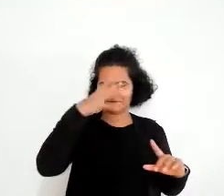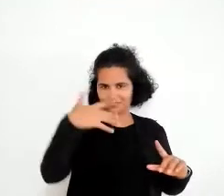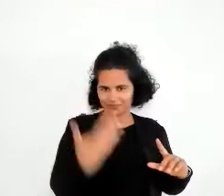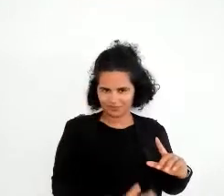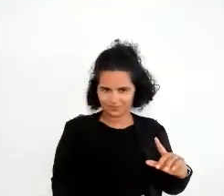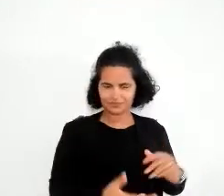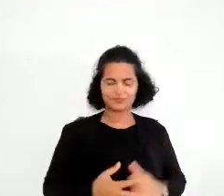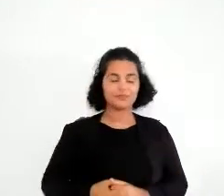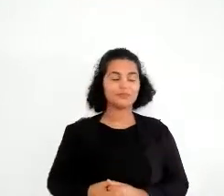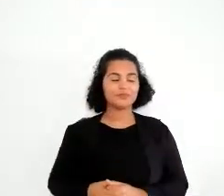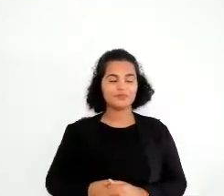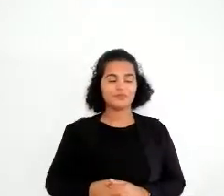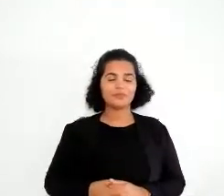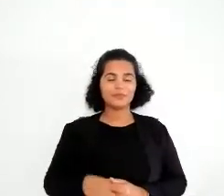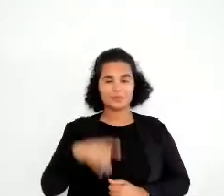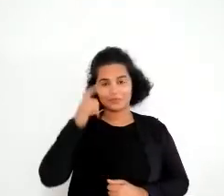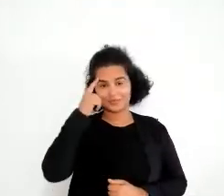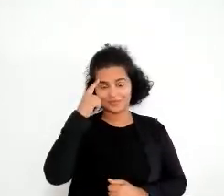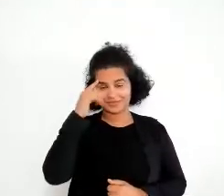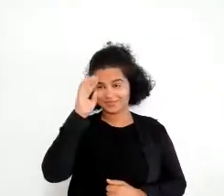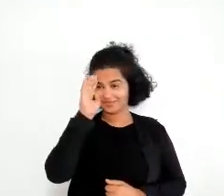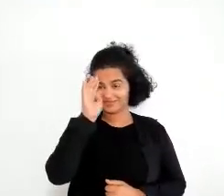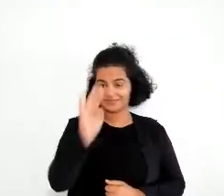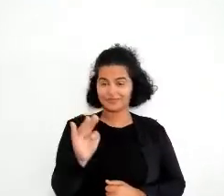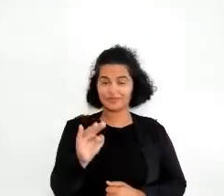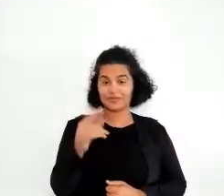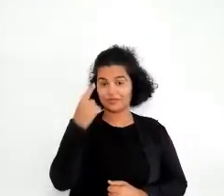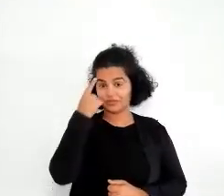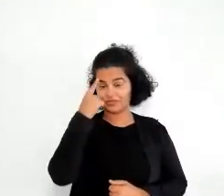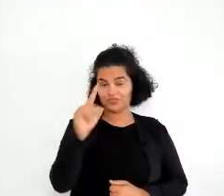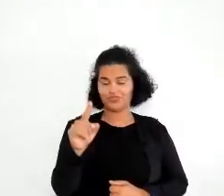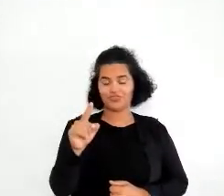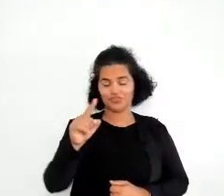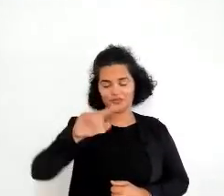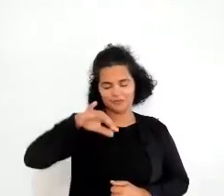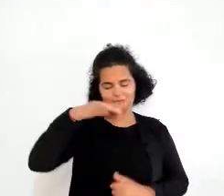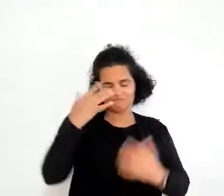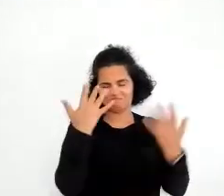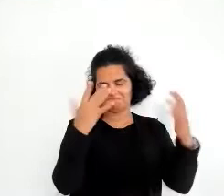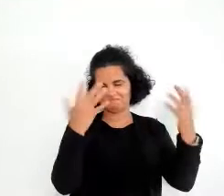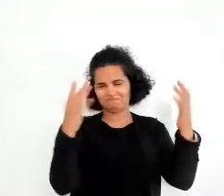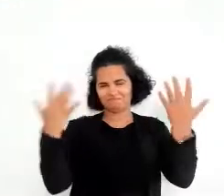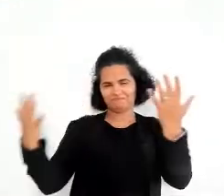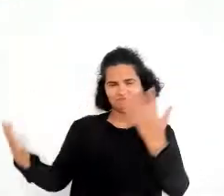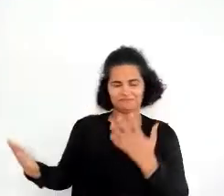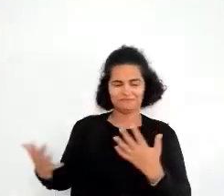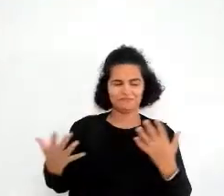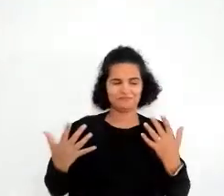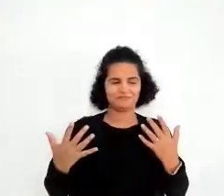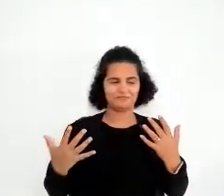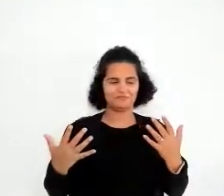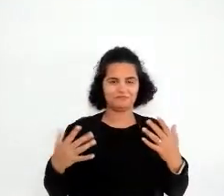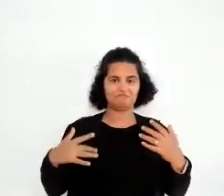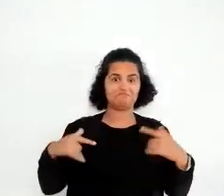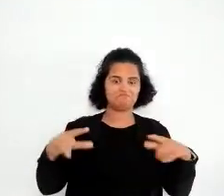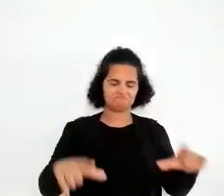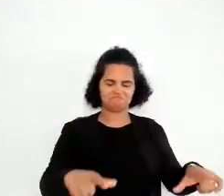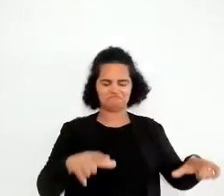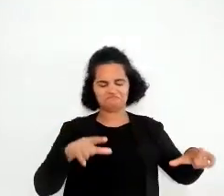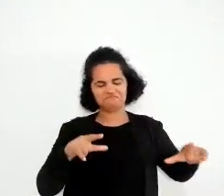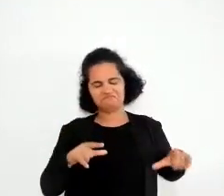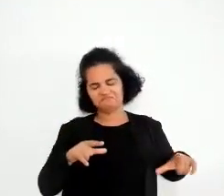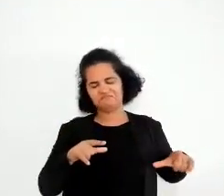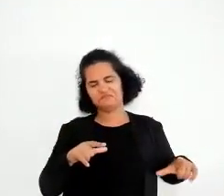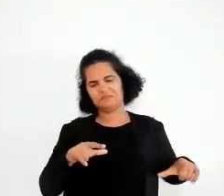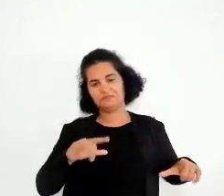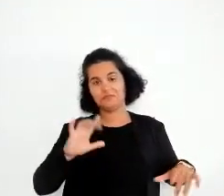Penso que, sobretudo, em dia de louvor, galardão ou láurea, a